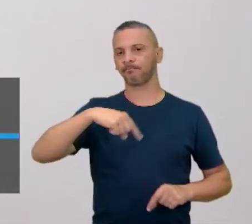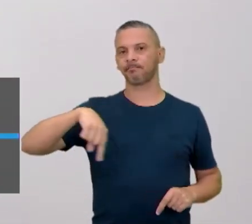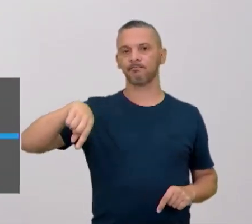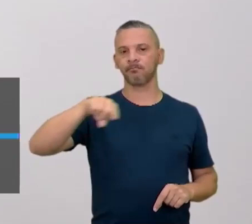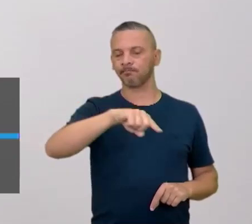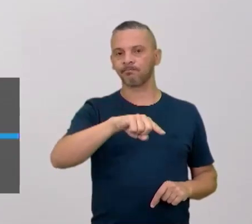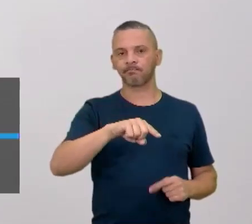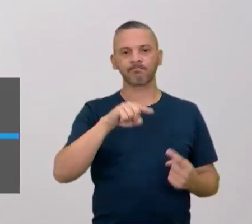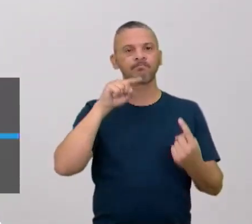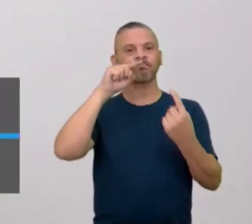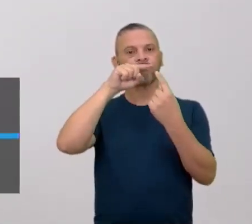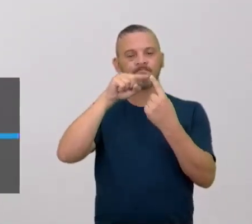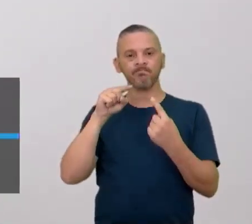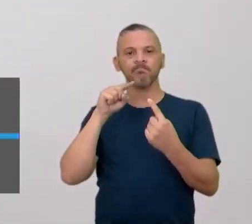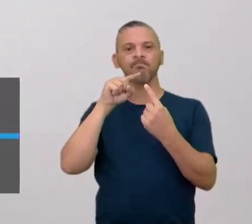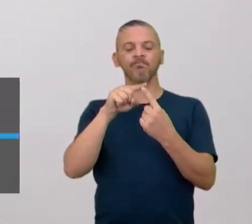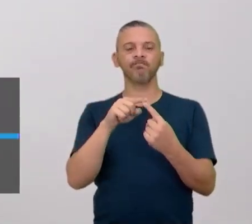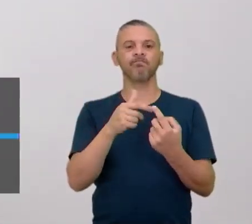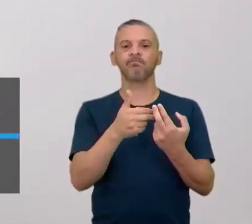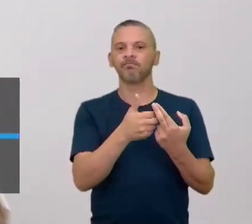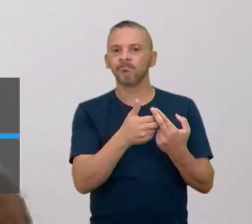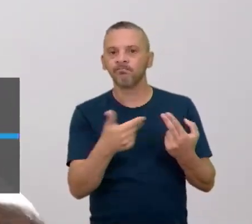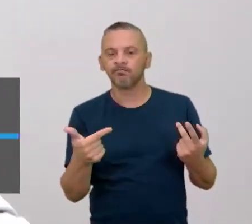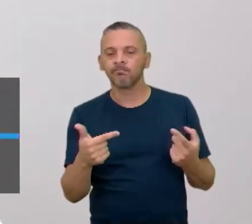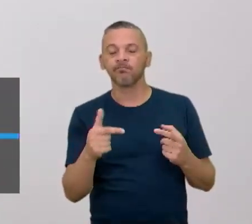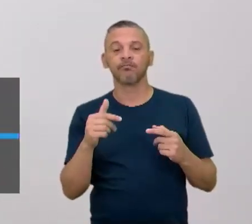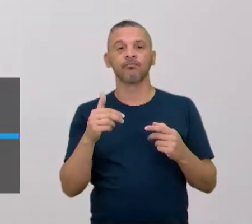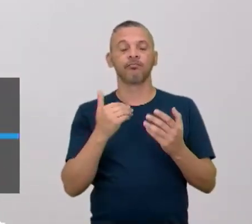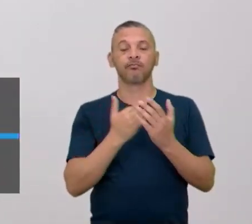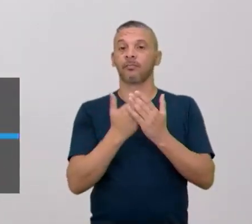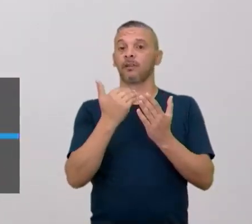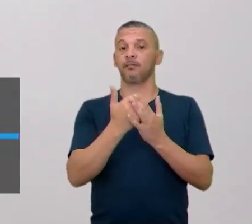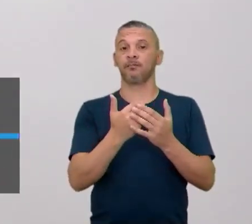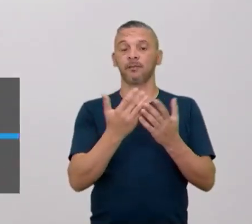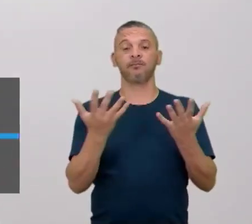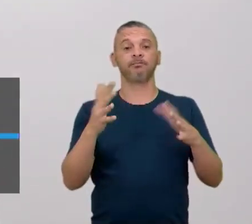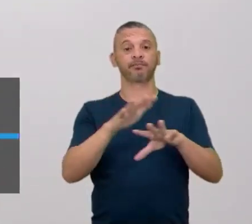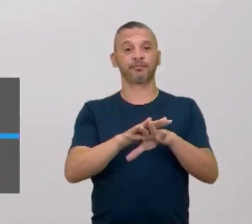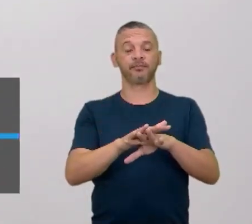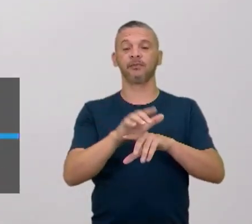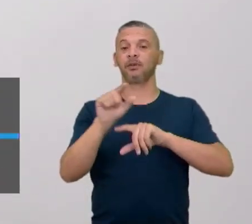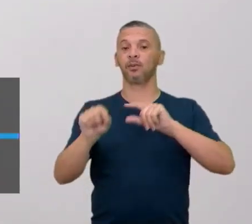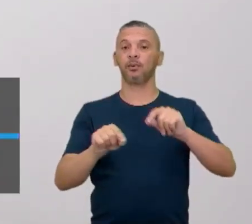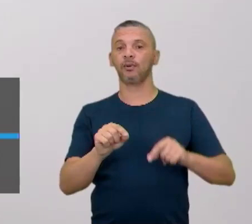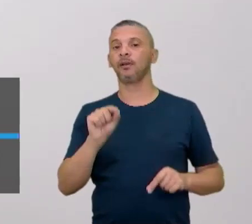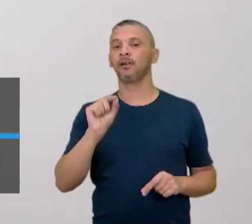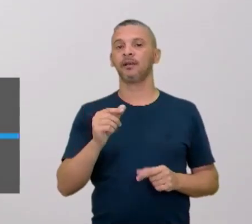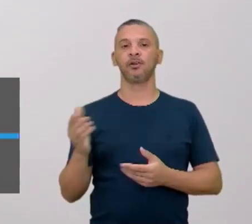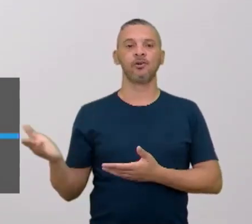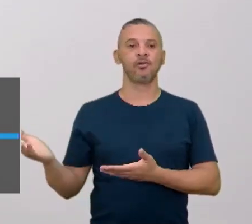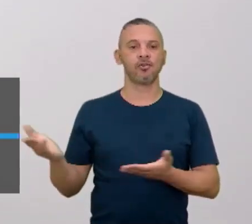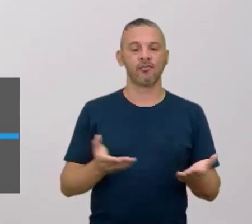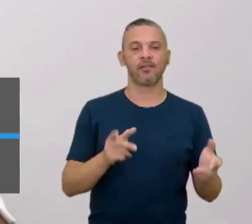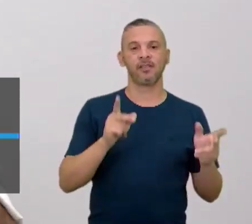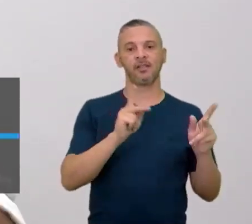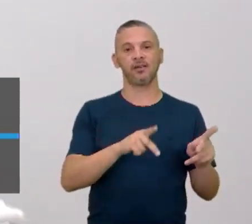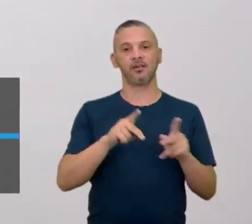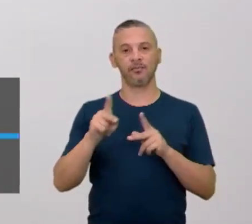tem a pretensão pedagógica de fazer algo muito mais inclusivo, eu chamo um professor